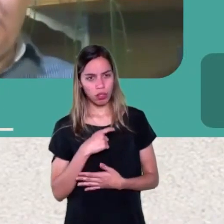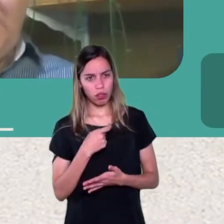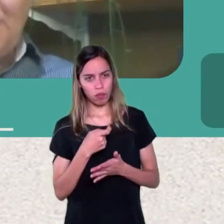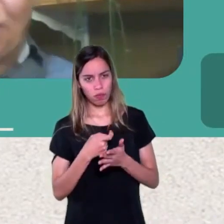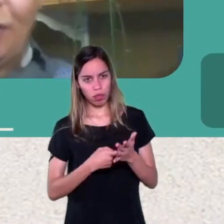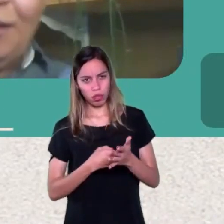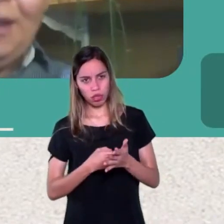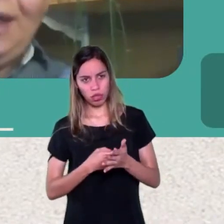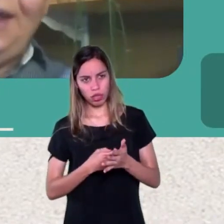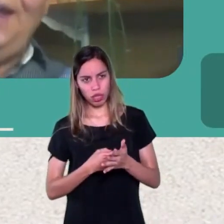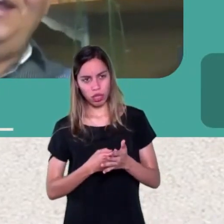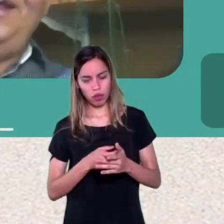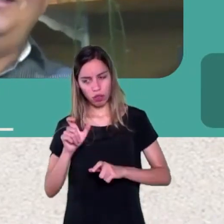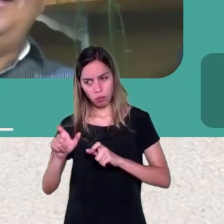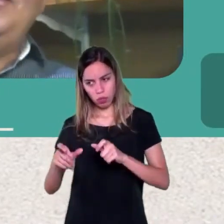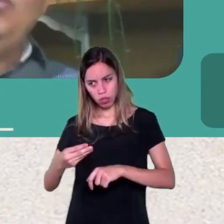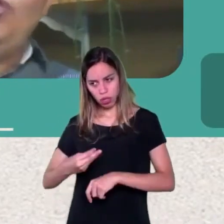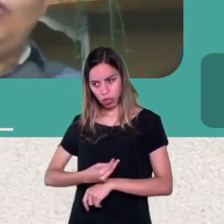oficineiros, né,